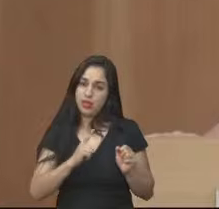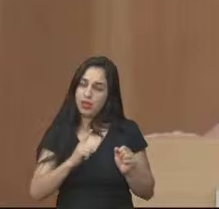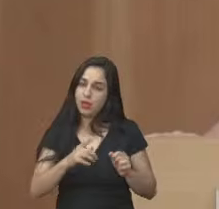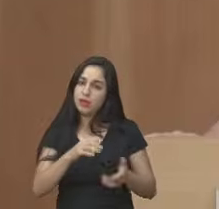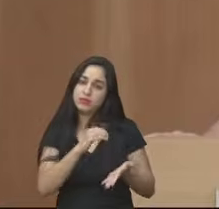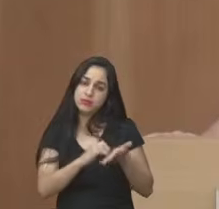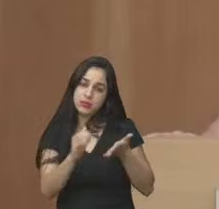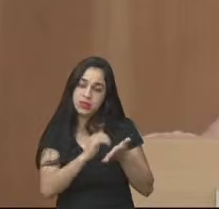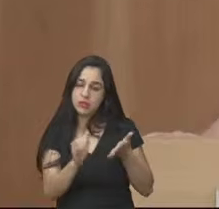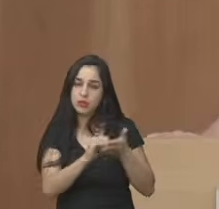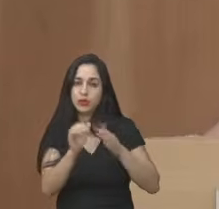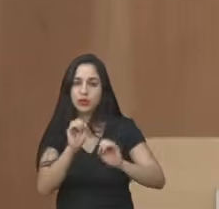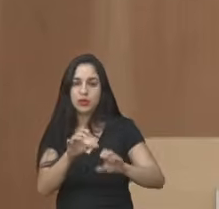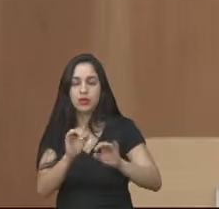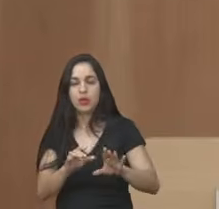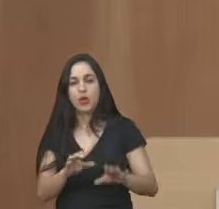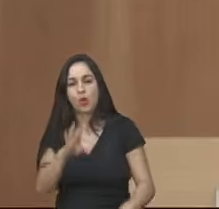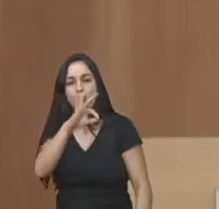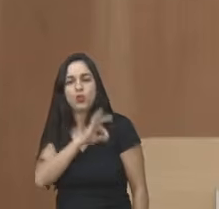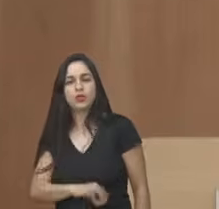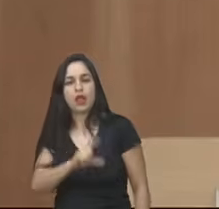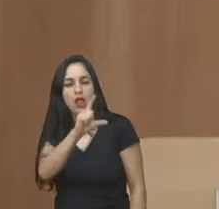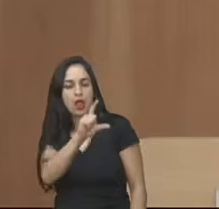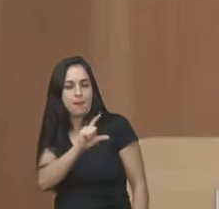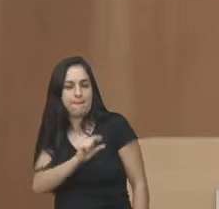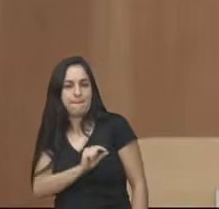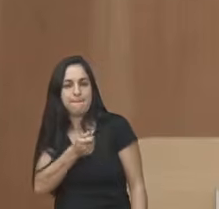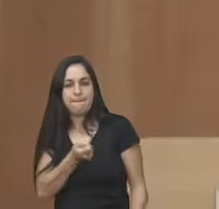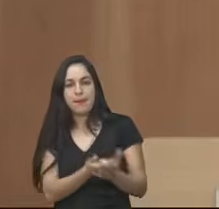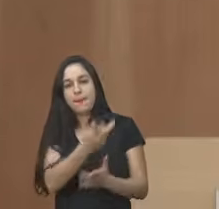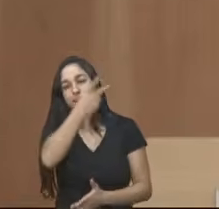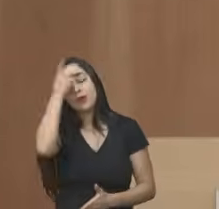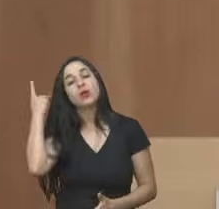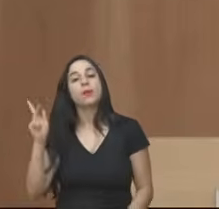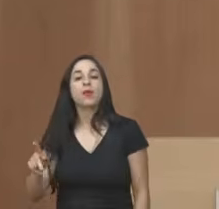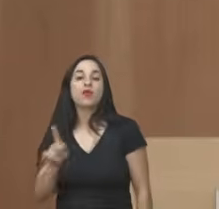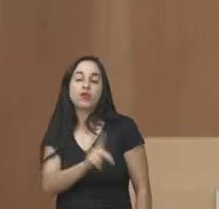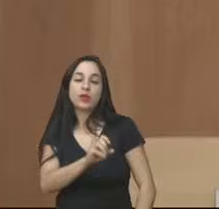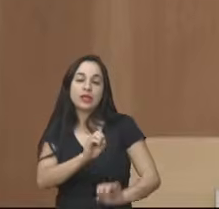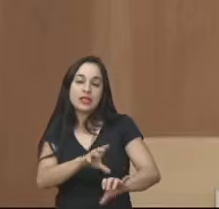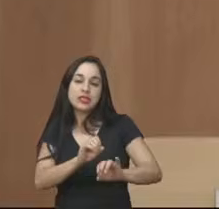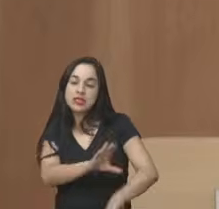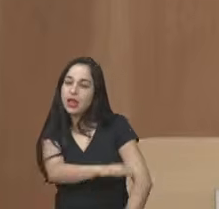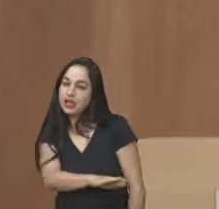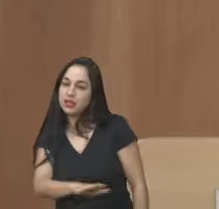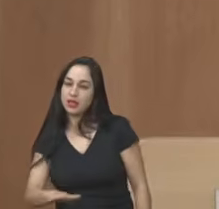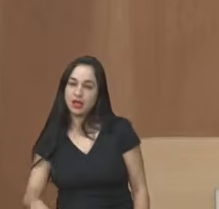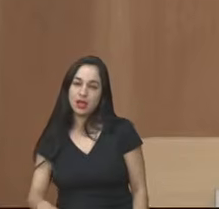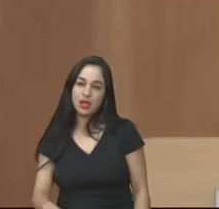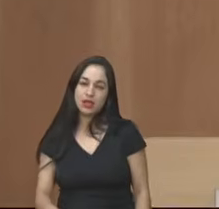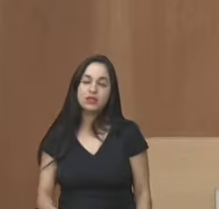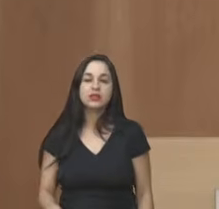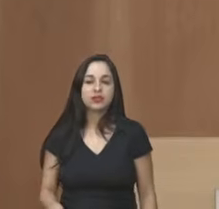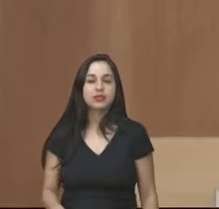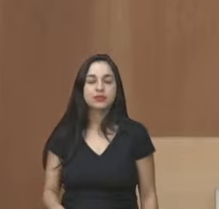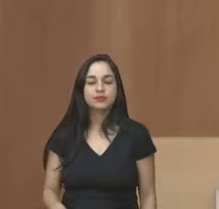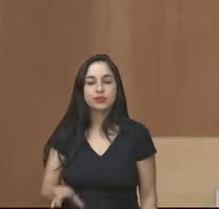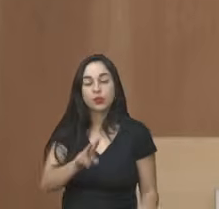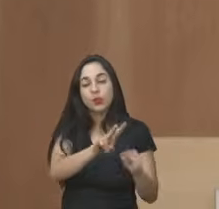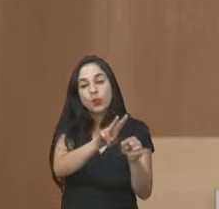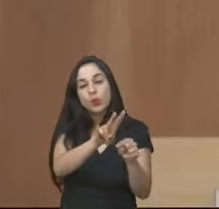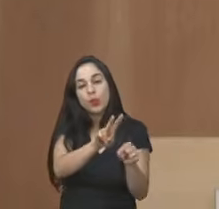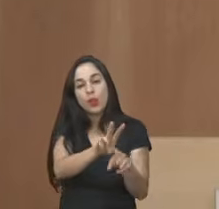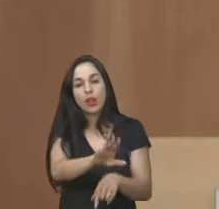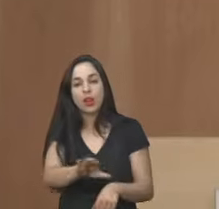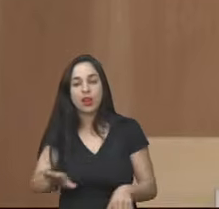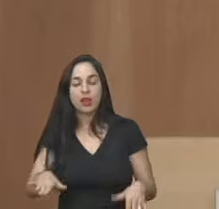piso, o salário mínimo que é pago a quem é um educador, a quem educa nossas crianças, quem está ali na linha de frente da educação infantil.